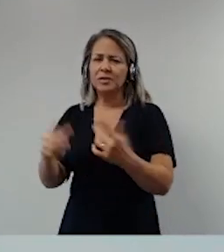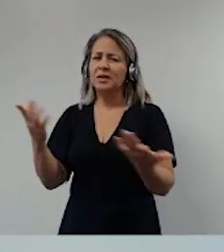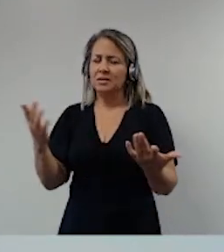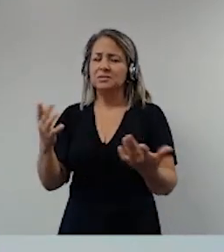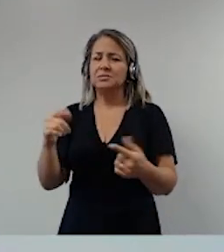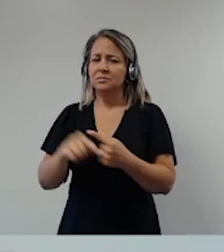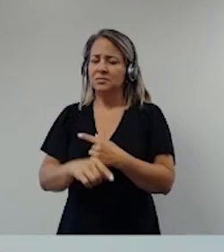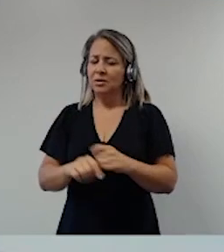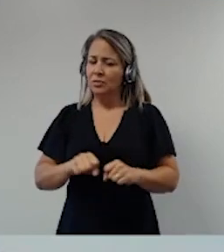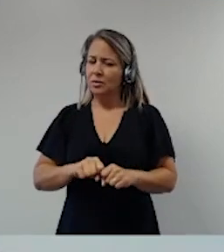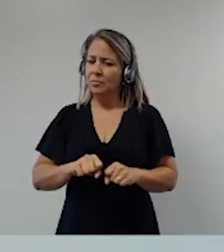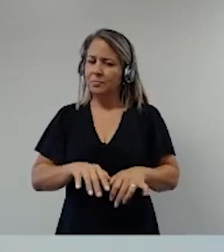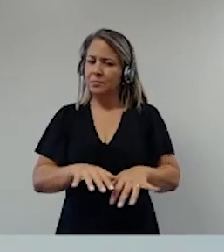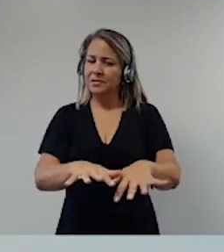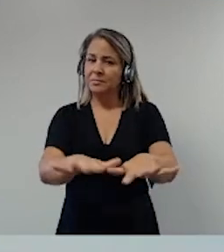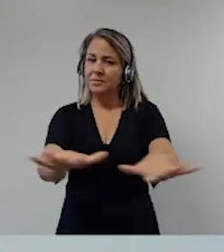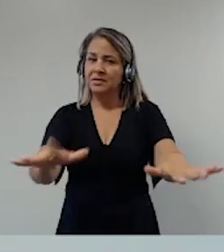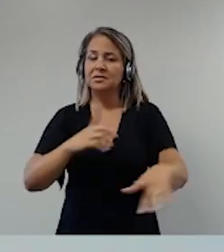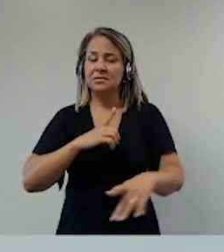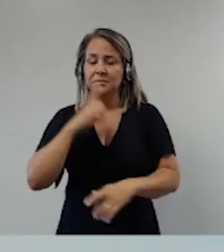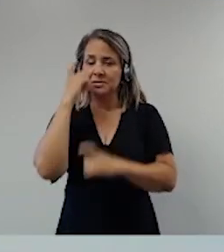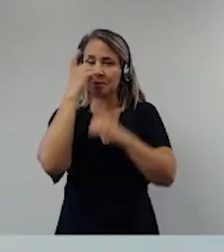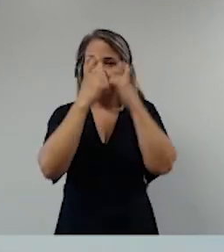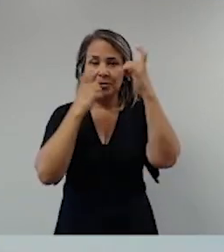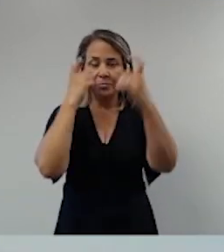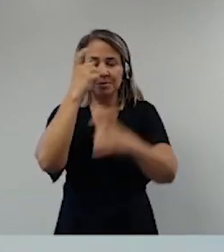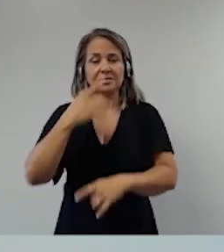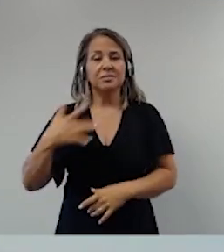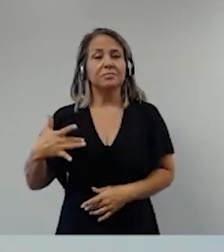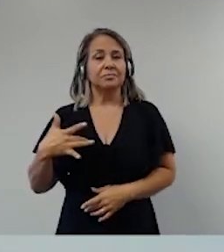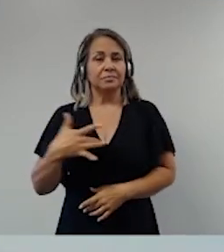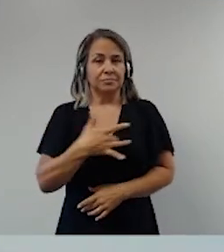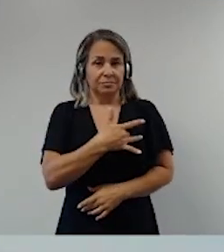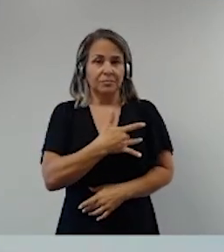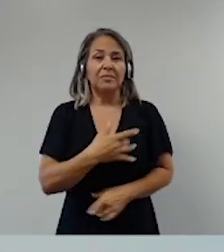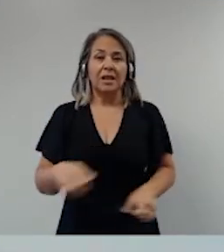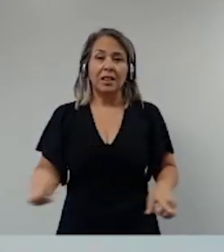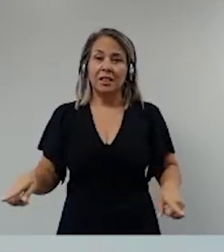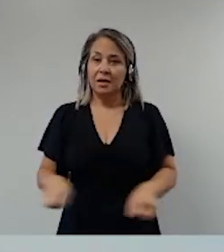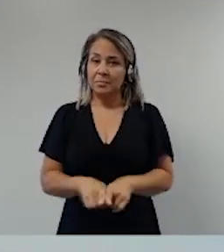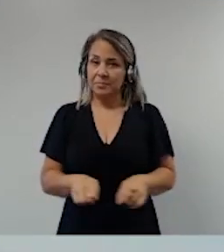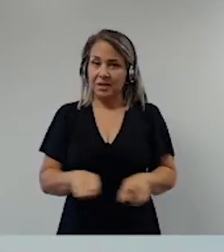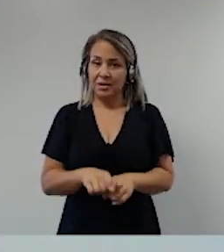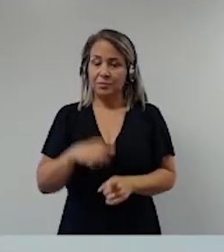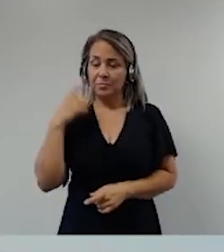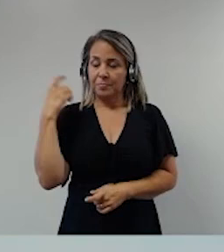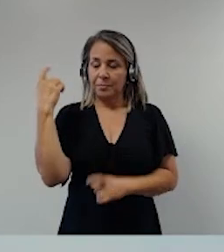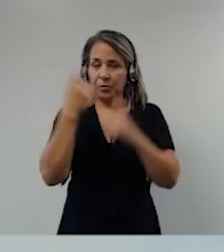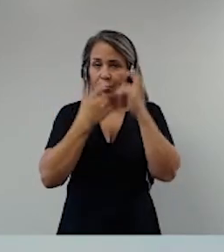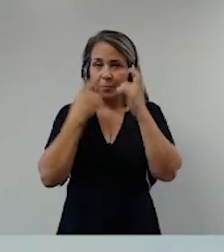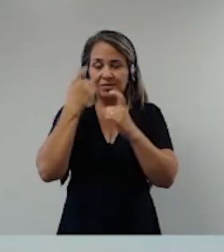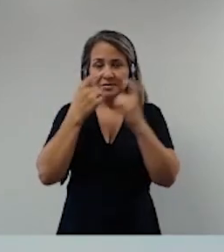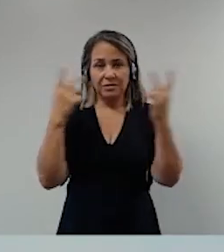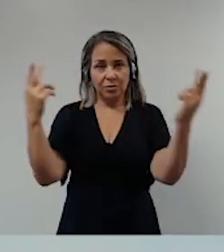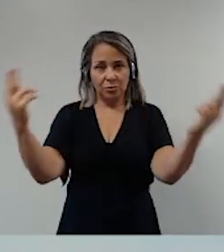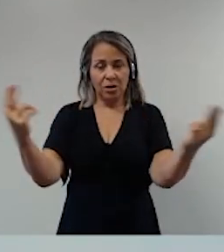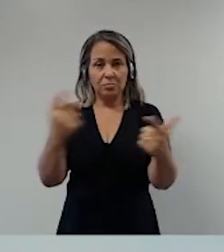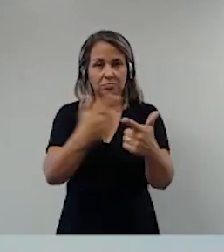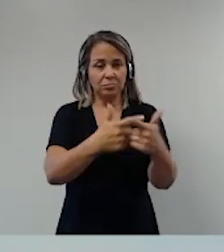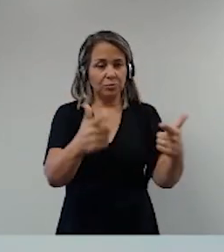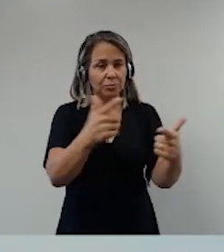que, naturalmente, temos uma grande preocupação com a saúde e também uma preocupação igual com a